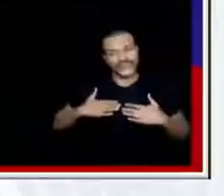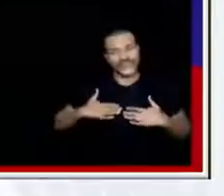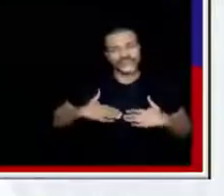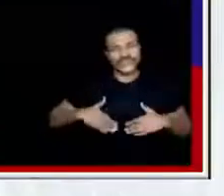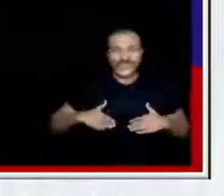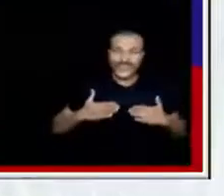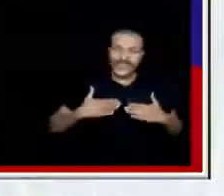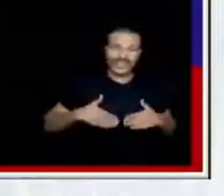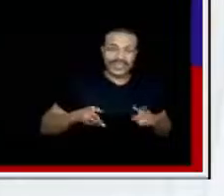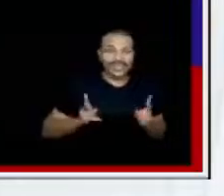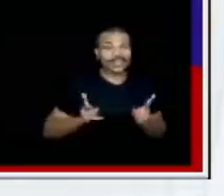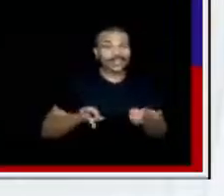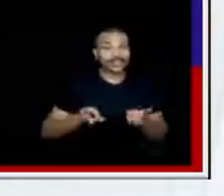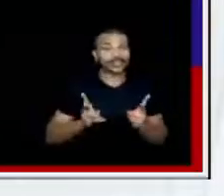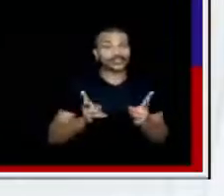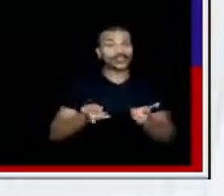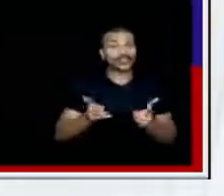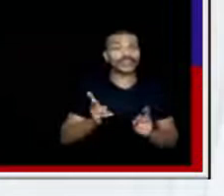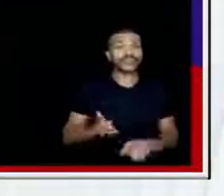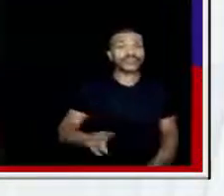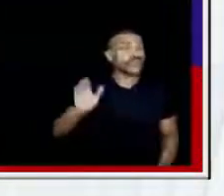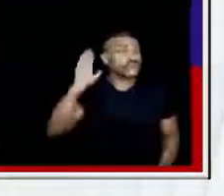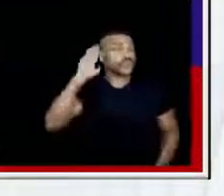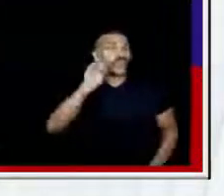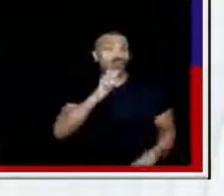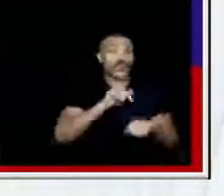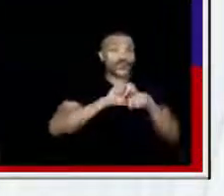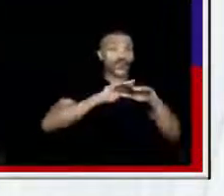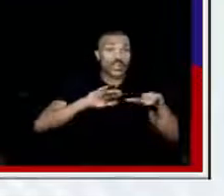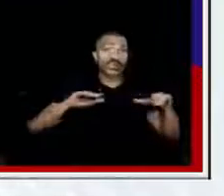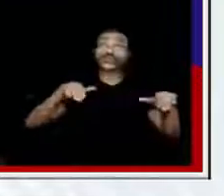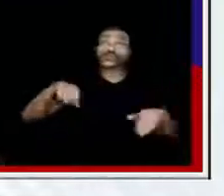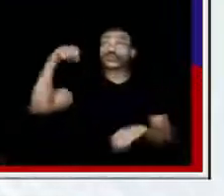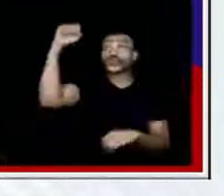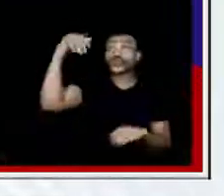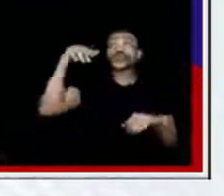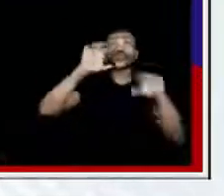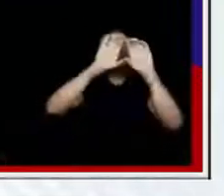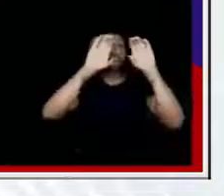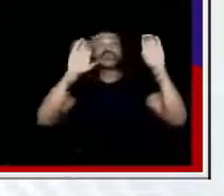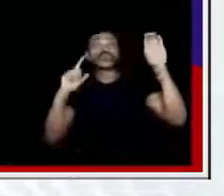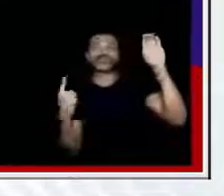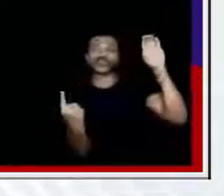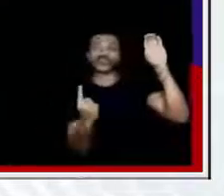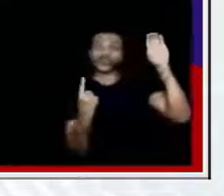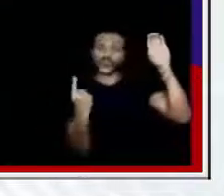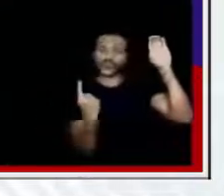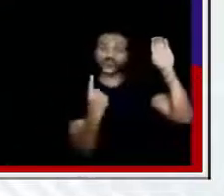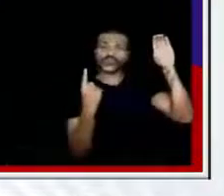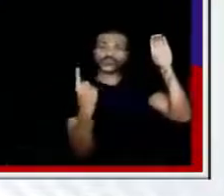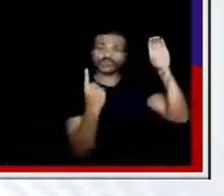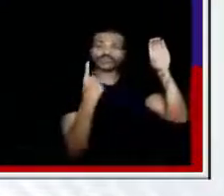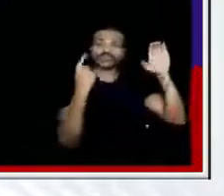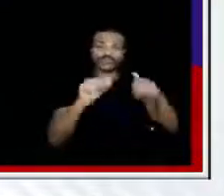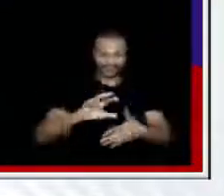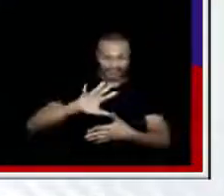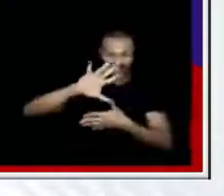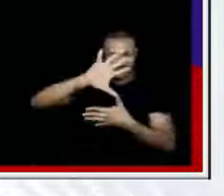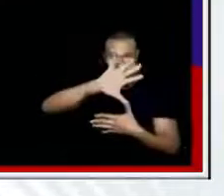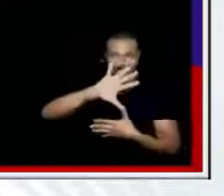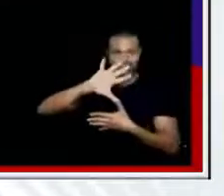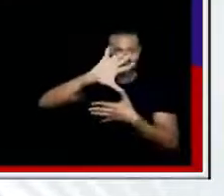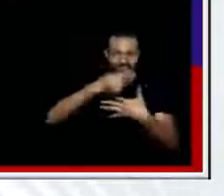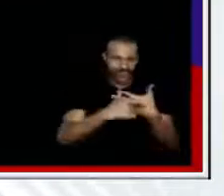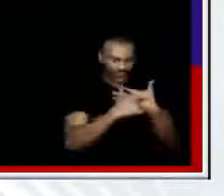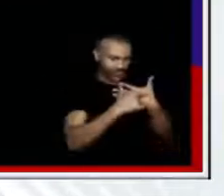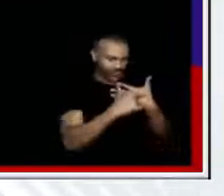é feito no evento, aí não é a prefeitura que pode ser responsabilizada, isso é importante deixar claro. Então, é um evento que foi